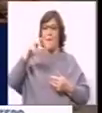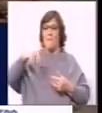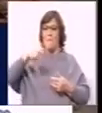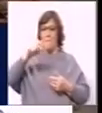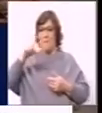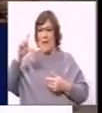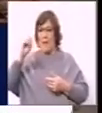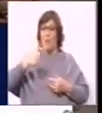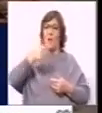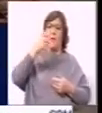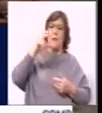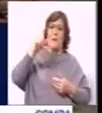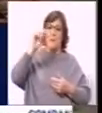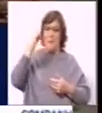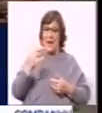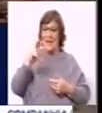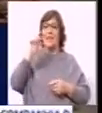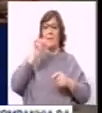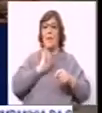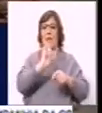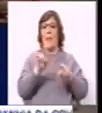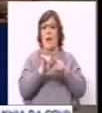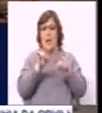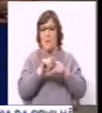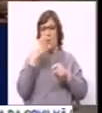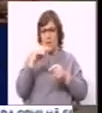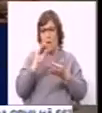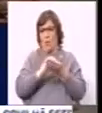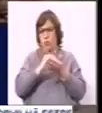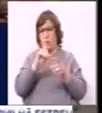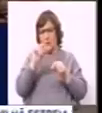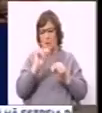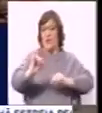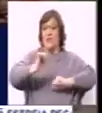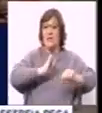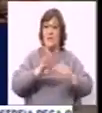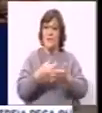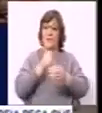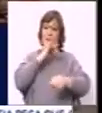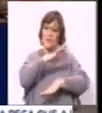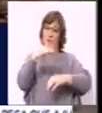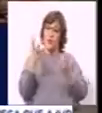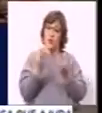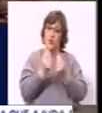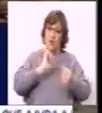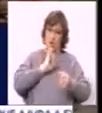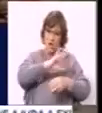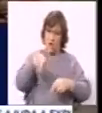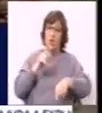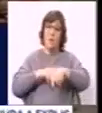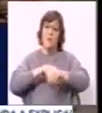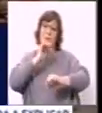na qual se instalou a galeria da biodiversidade neste momento é portanto o desafio é lançado às famílias para se juntarem a nós no momento